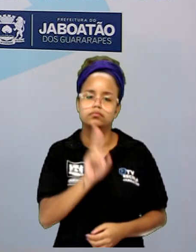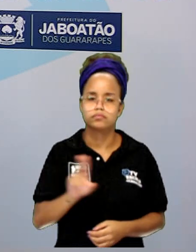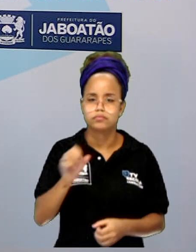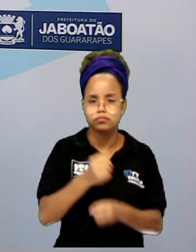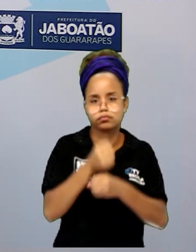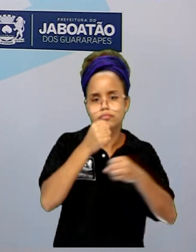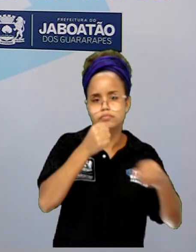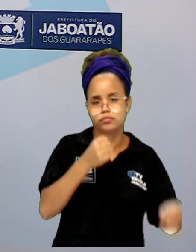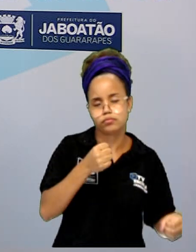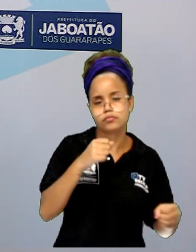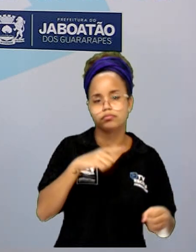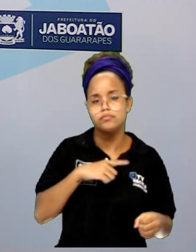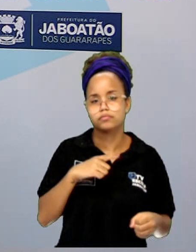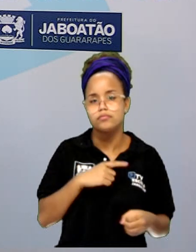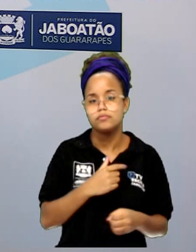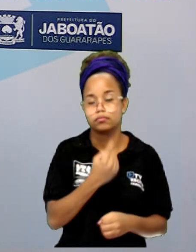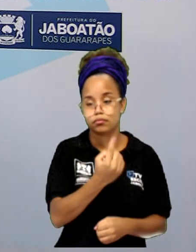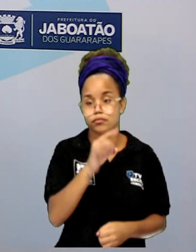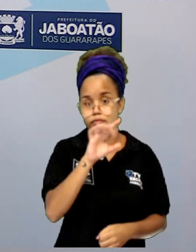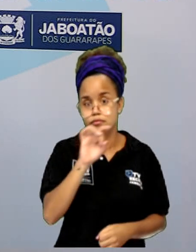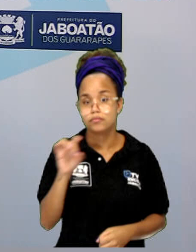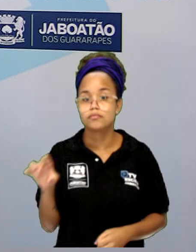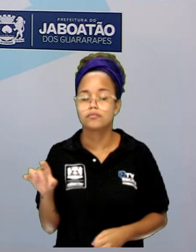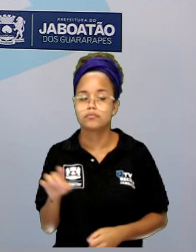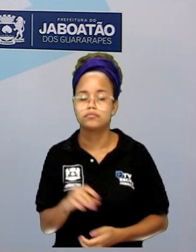determinado número de produtos, certo?